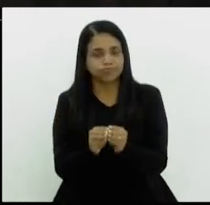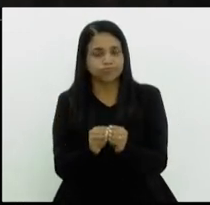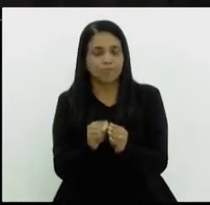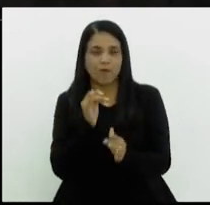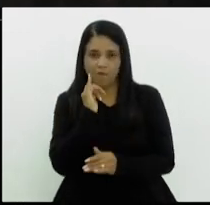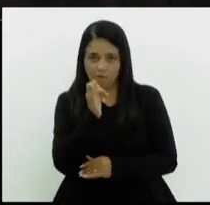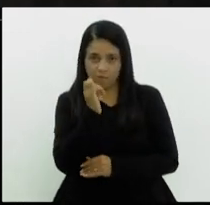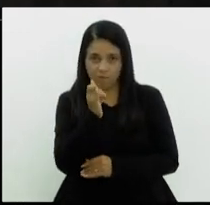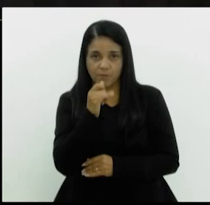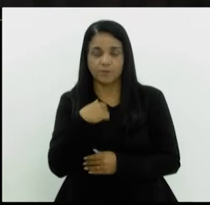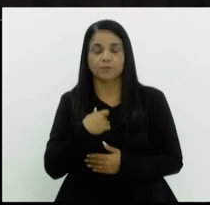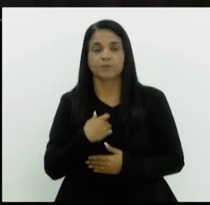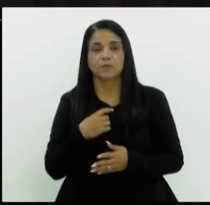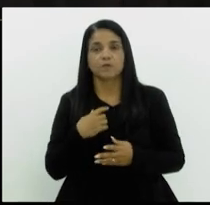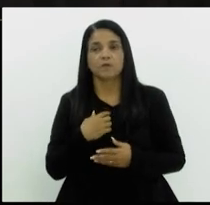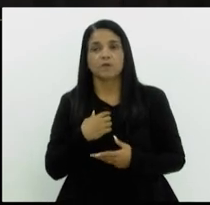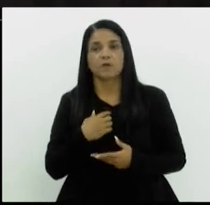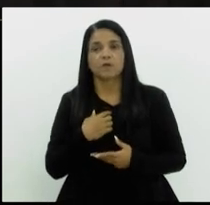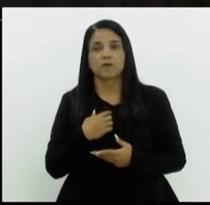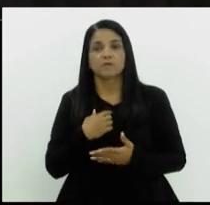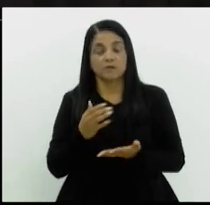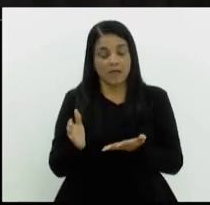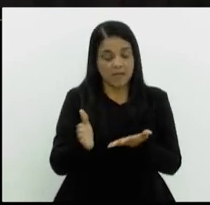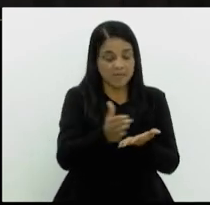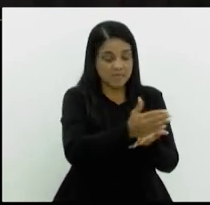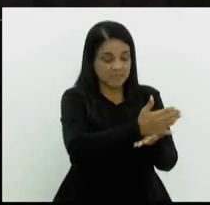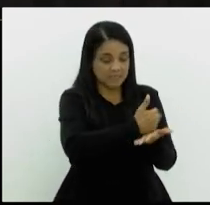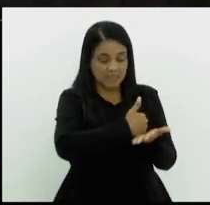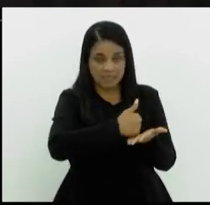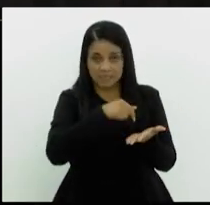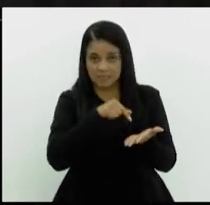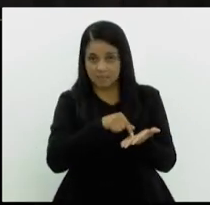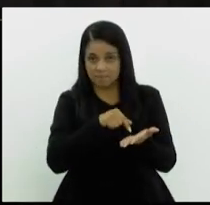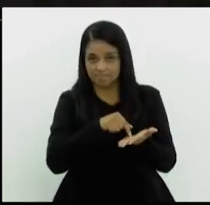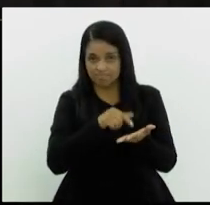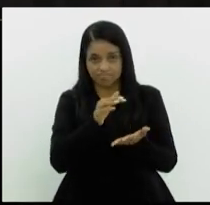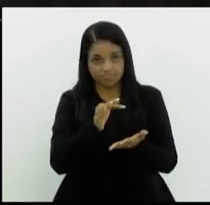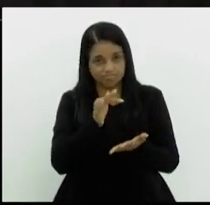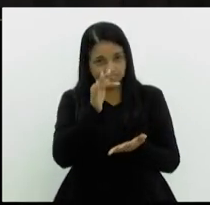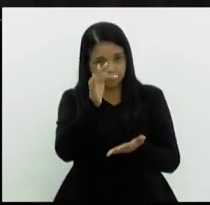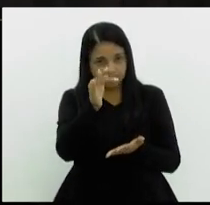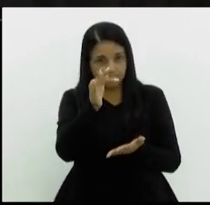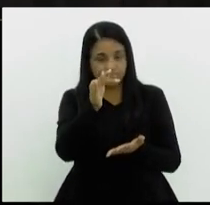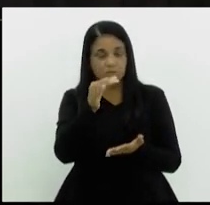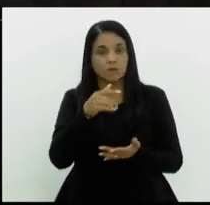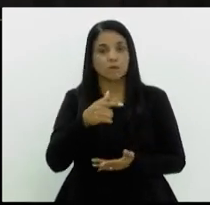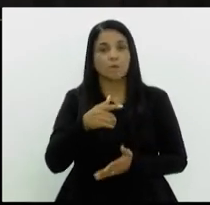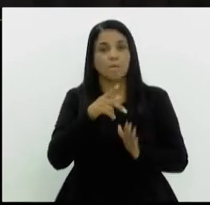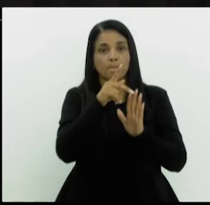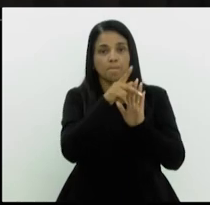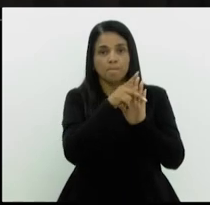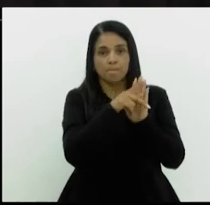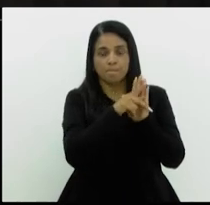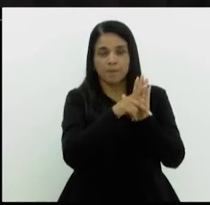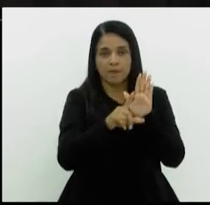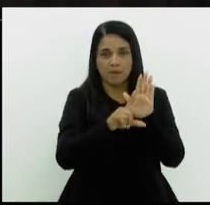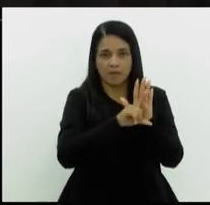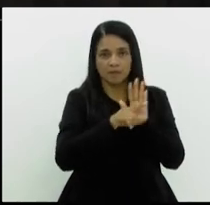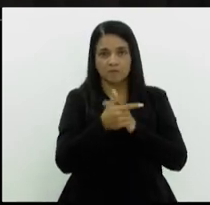Eu vou cotejar as receitas previstas para o triênio 24, 25,